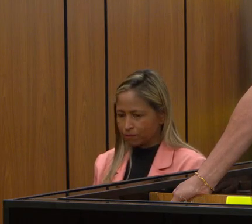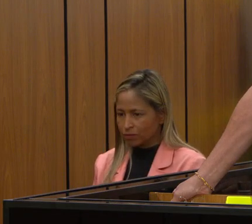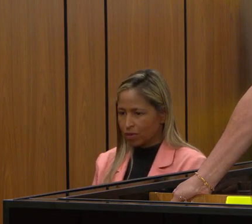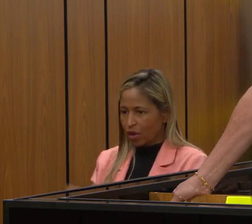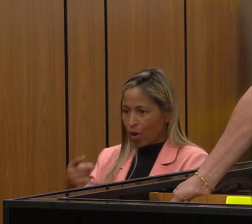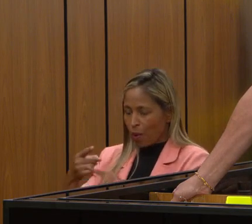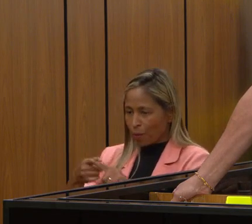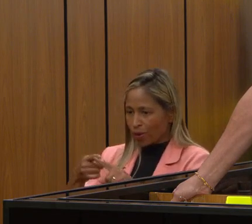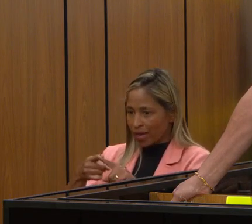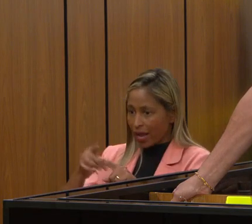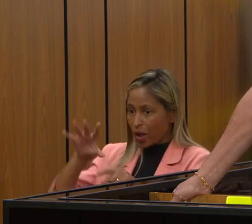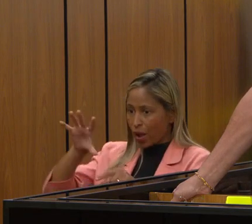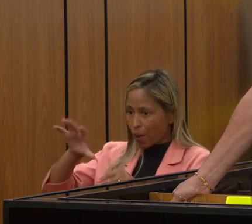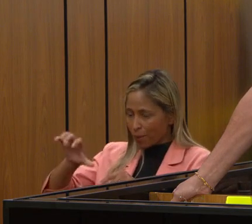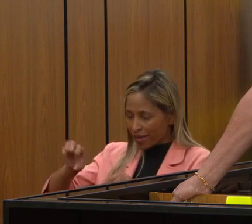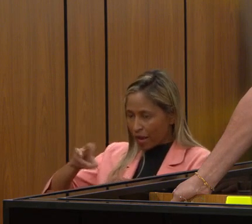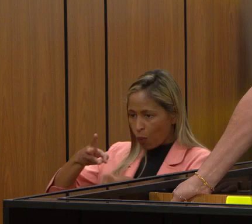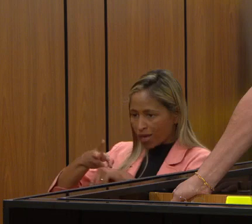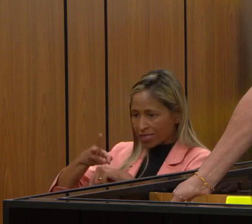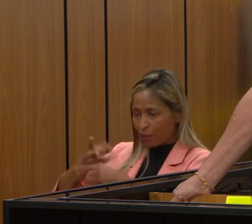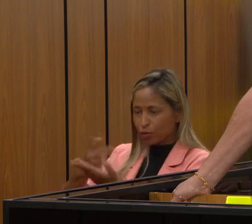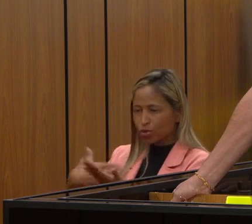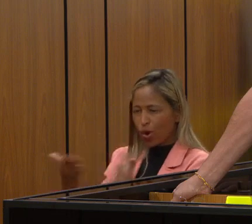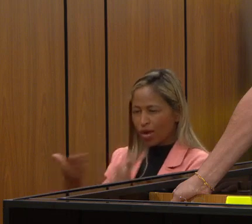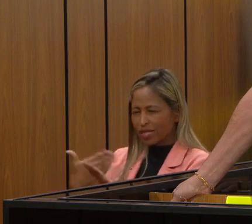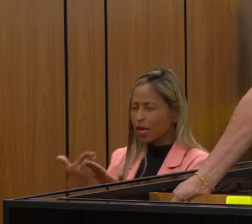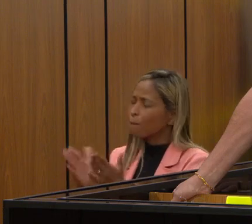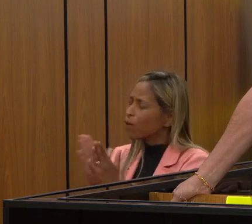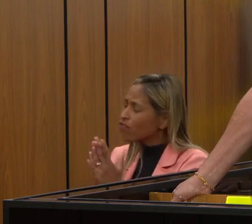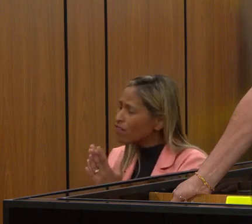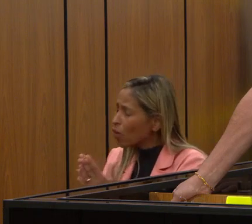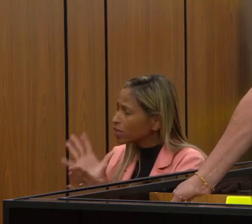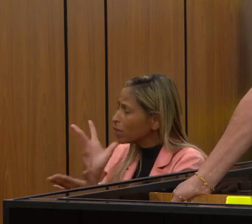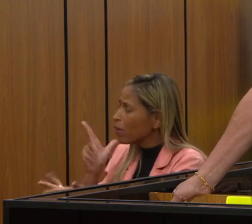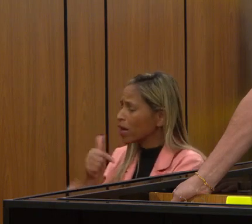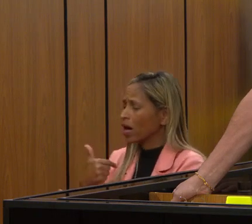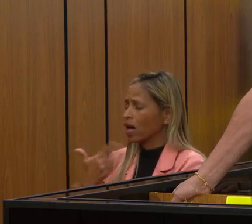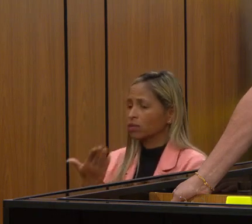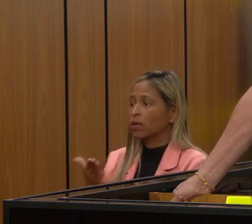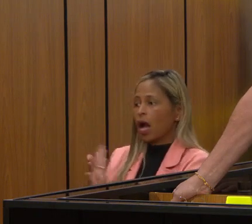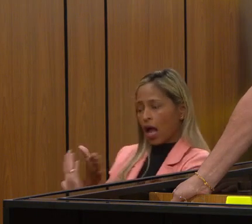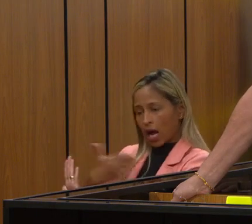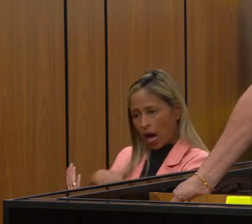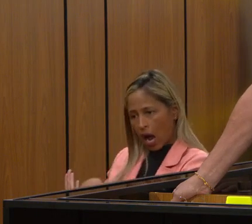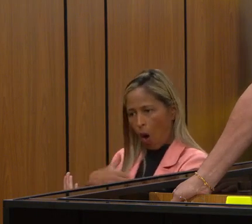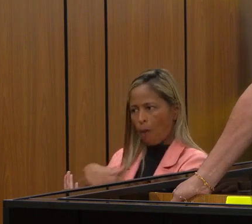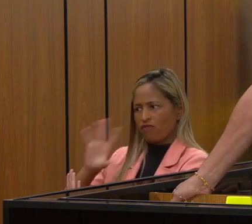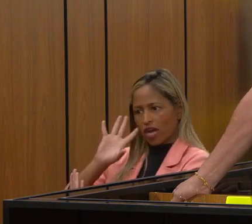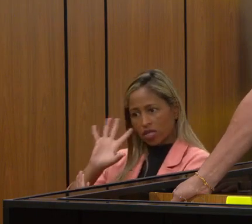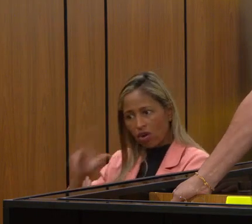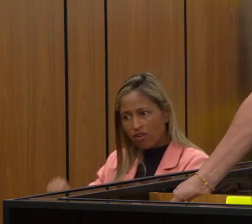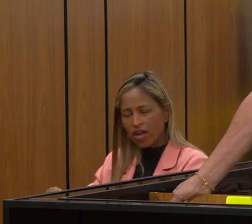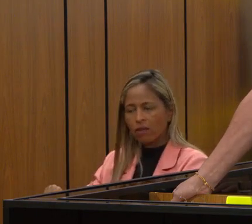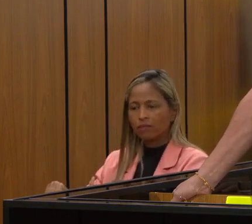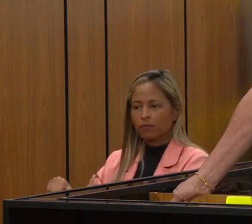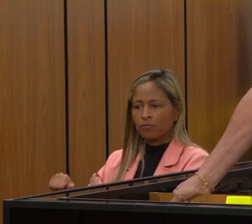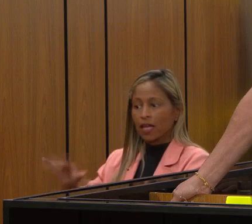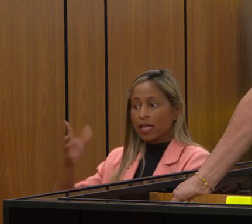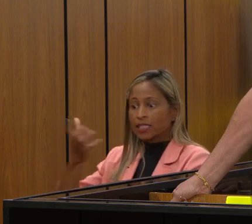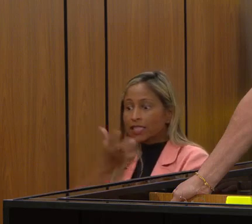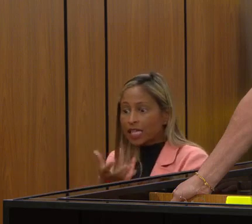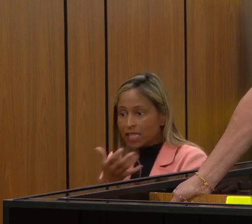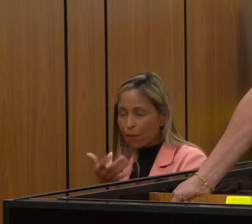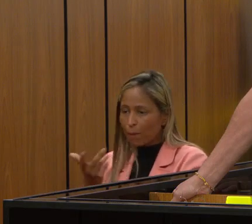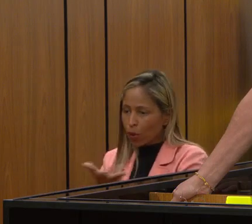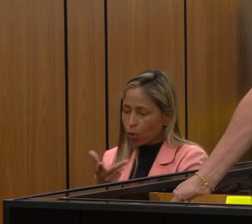Porque eu peguei o WhatsApp dela e a gente conversava eu falava Poxa meu tratamento tá demorando e tal e ela calma vai resolver Em dezembro eu